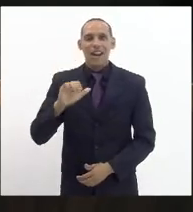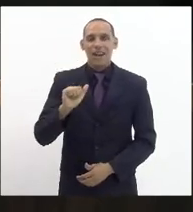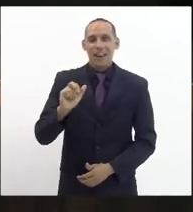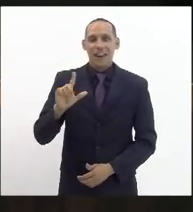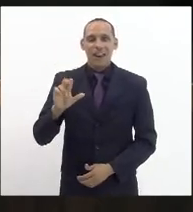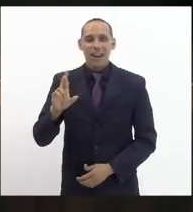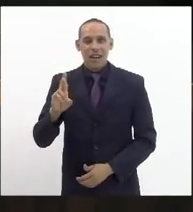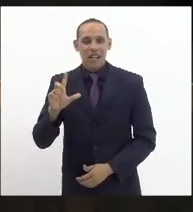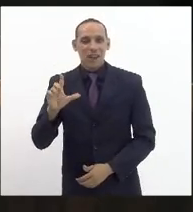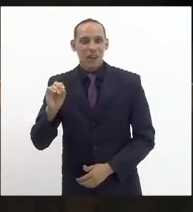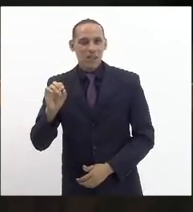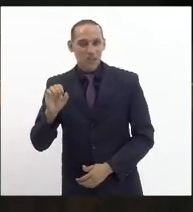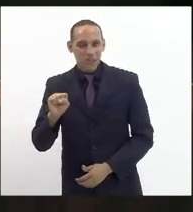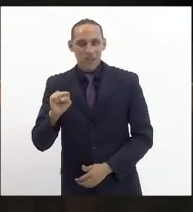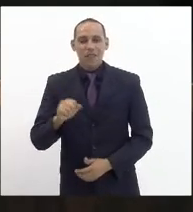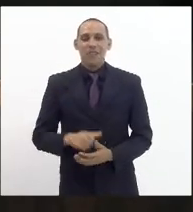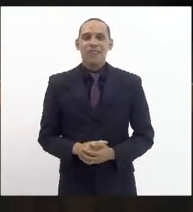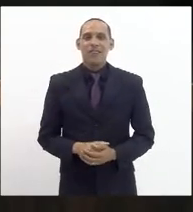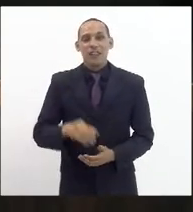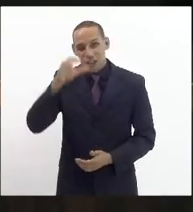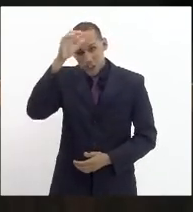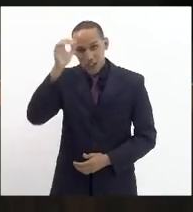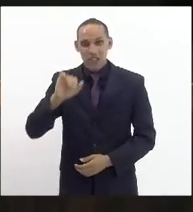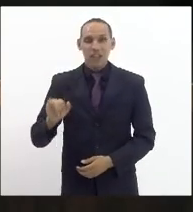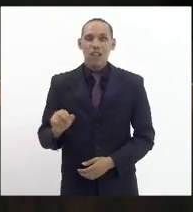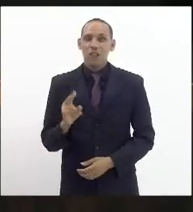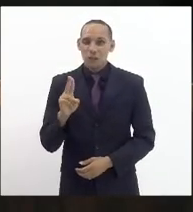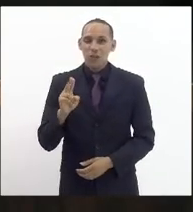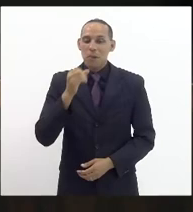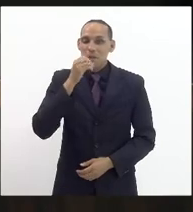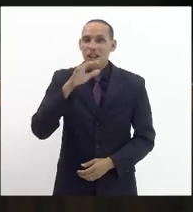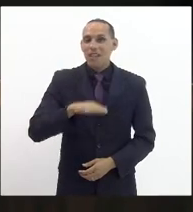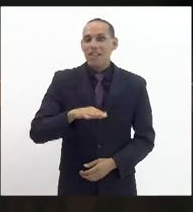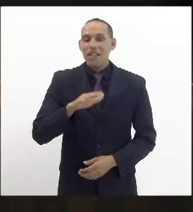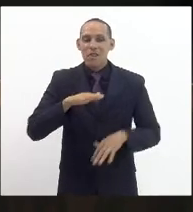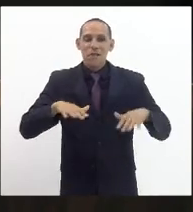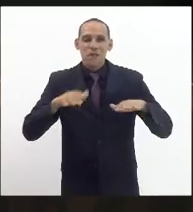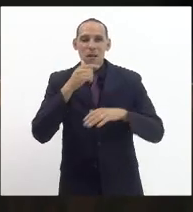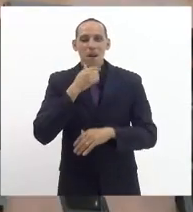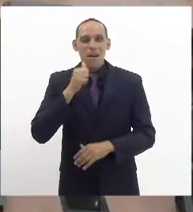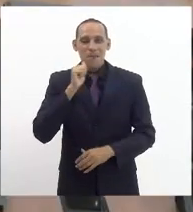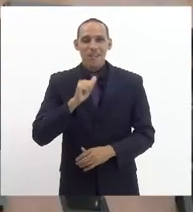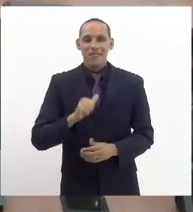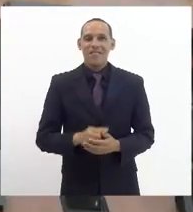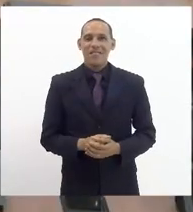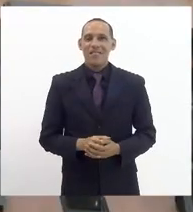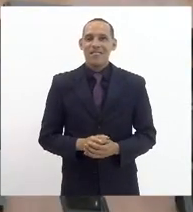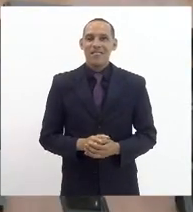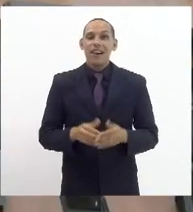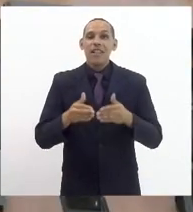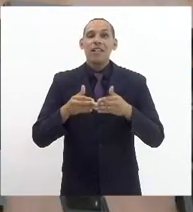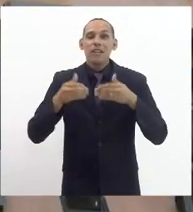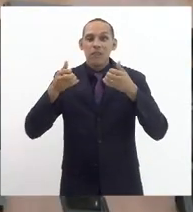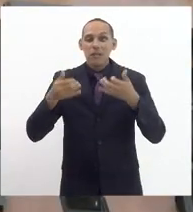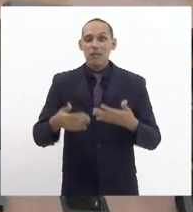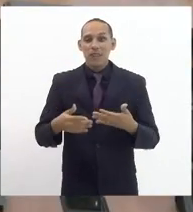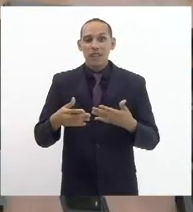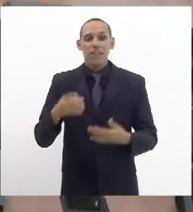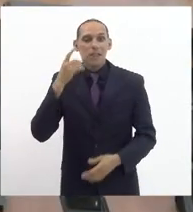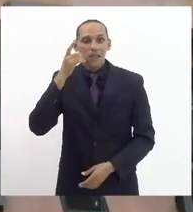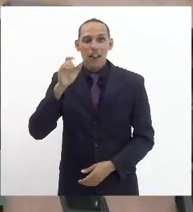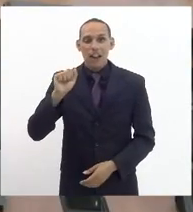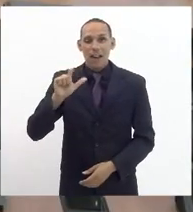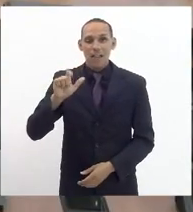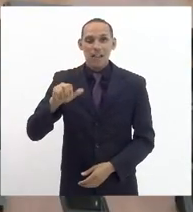Macedo. Deputada Tia Ju. Boa tarde a todas e todos. Boa tarde, questão de ordem da deputada Alana